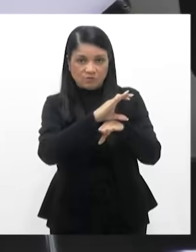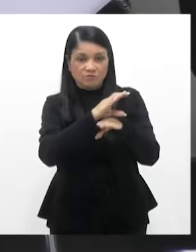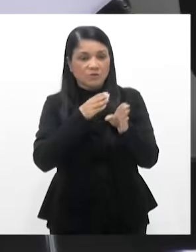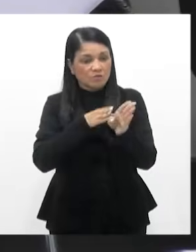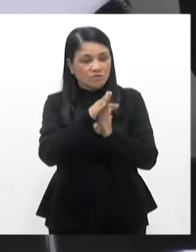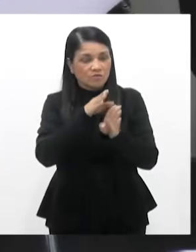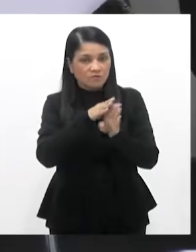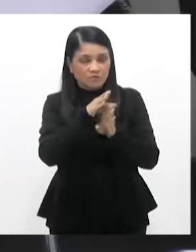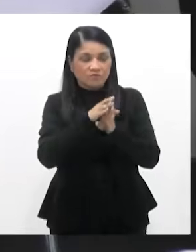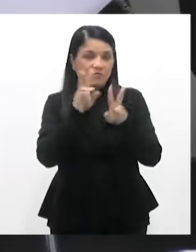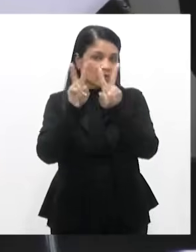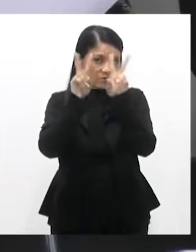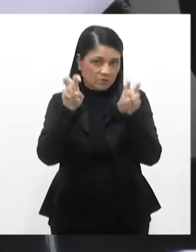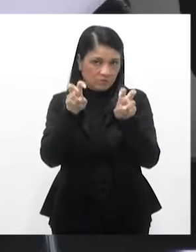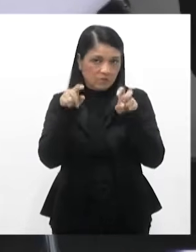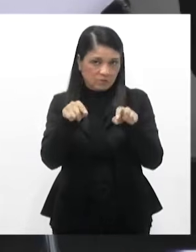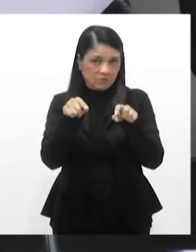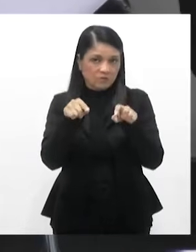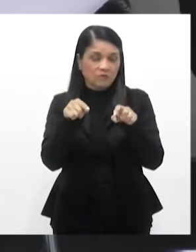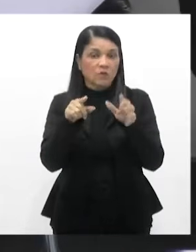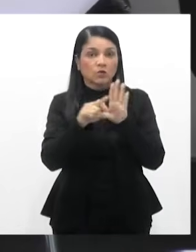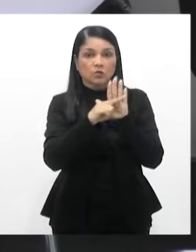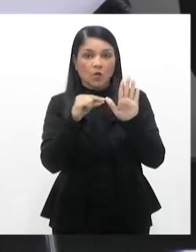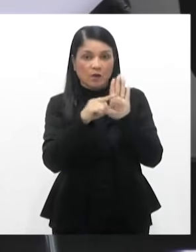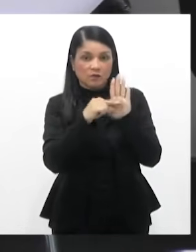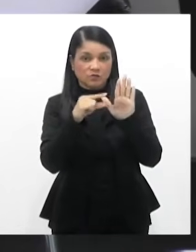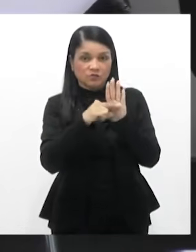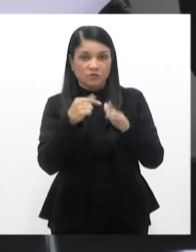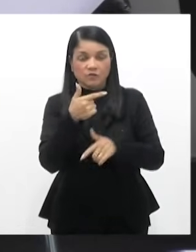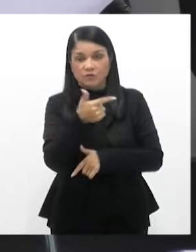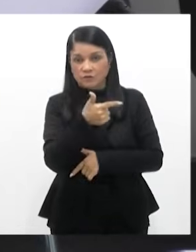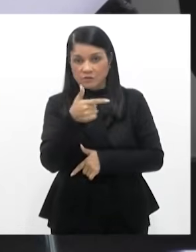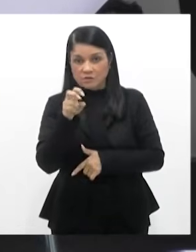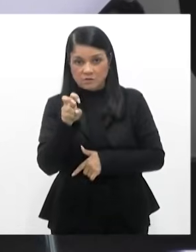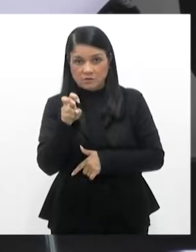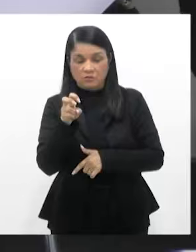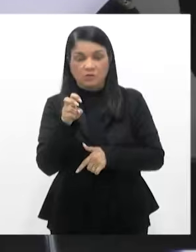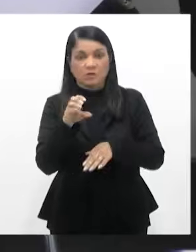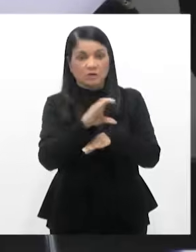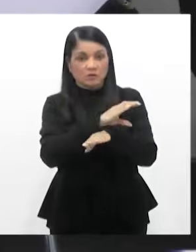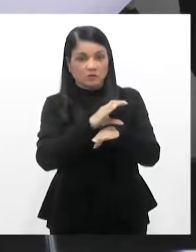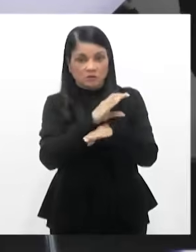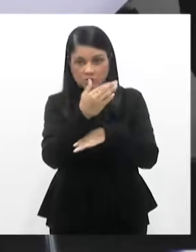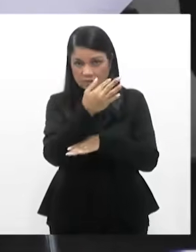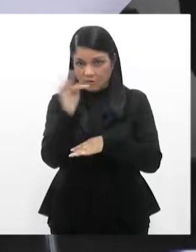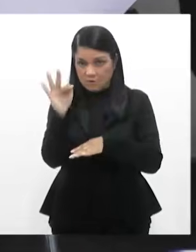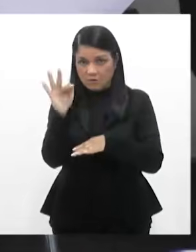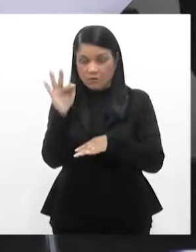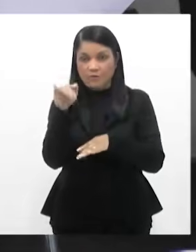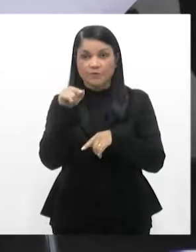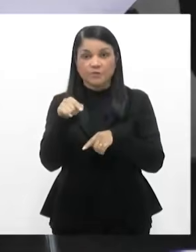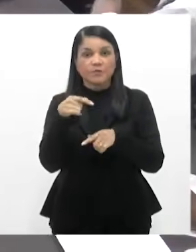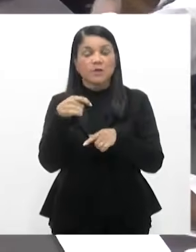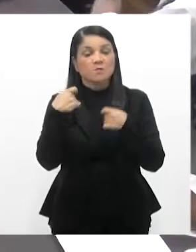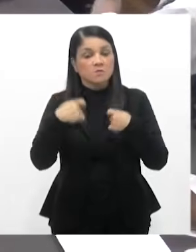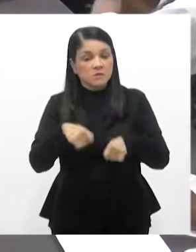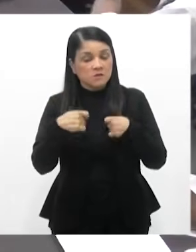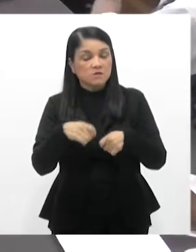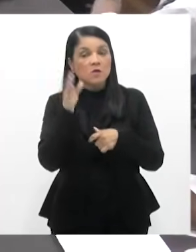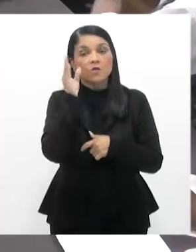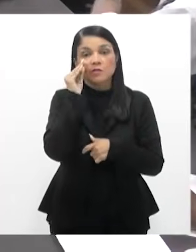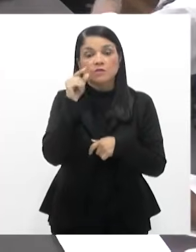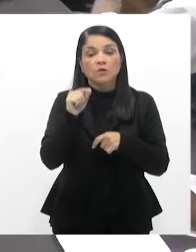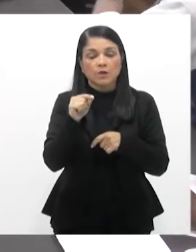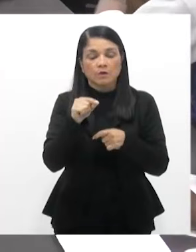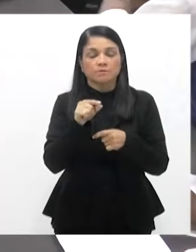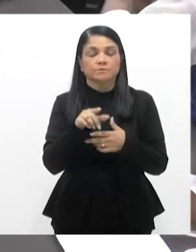norteiam a matéria por força do artigo 25 da Constituição Federal. Perfeito. Devendo observar,